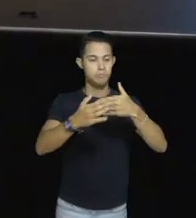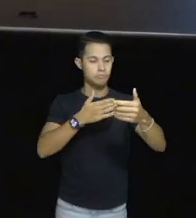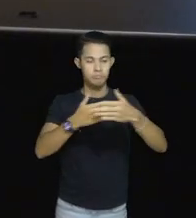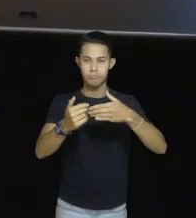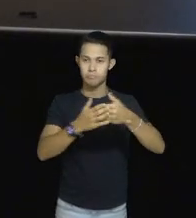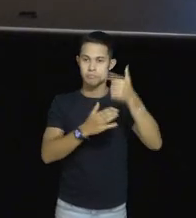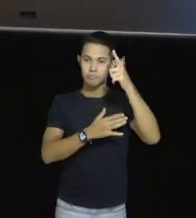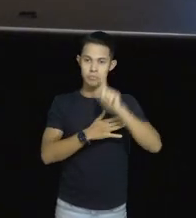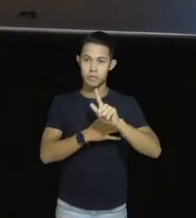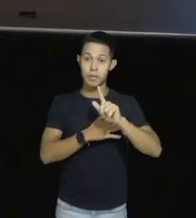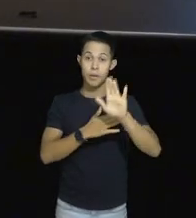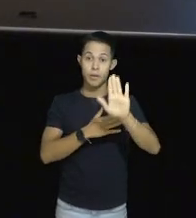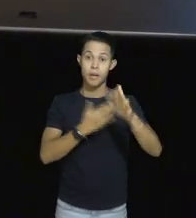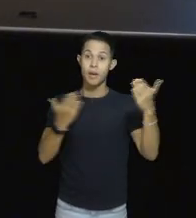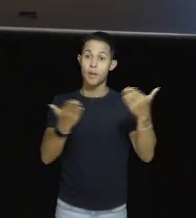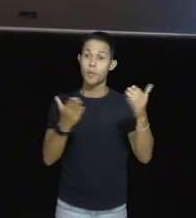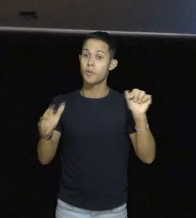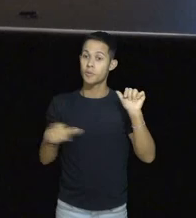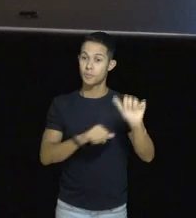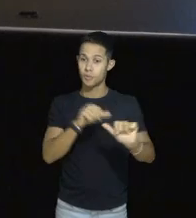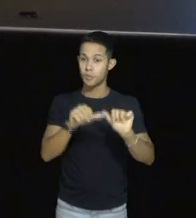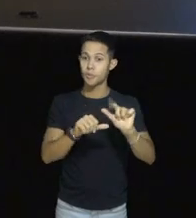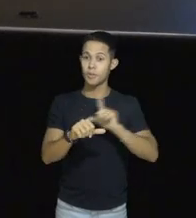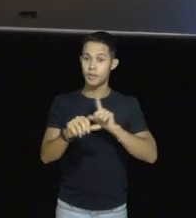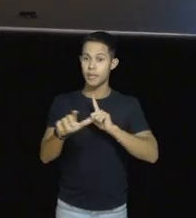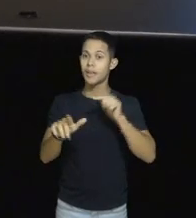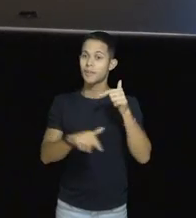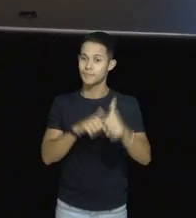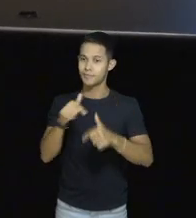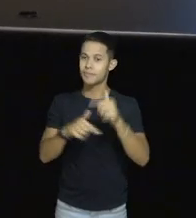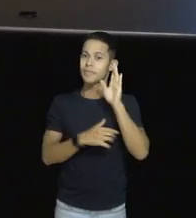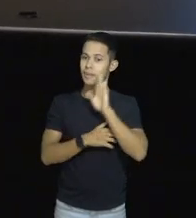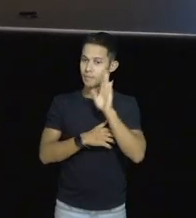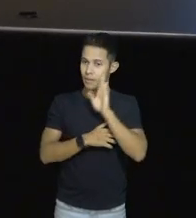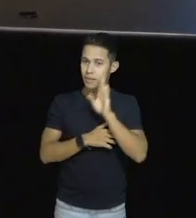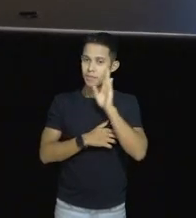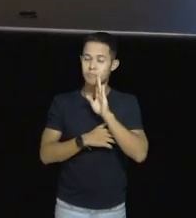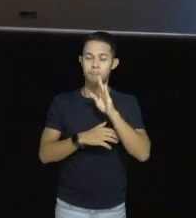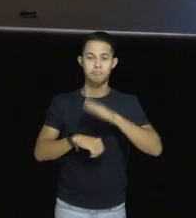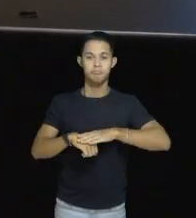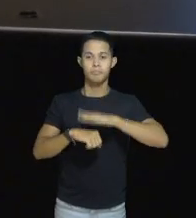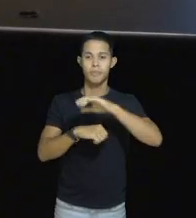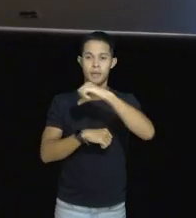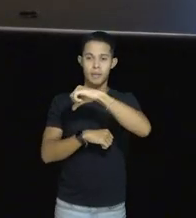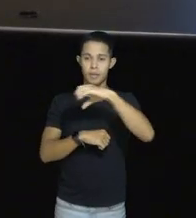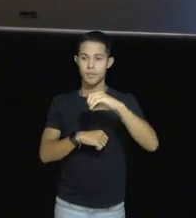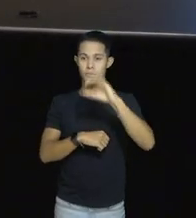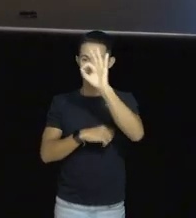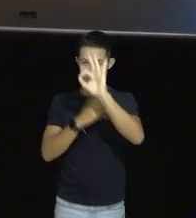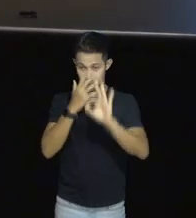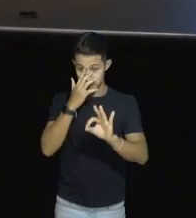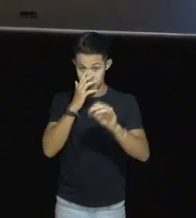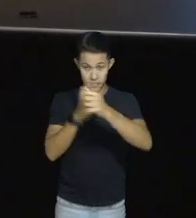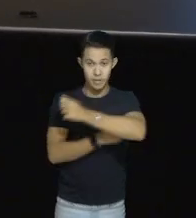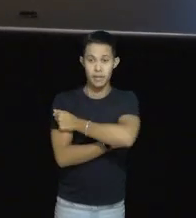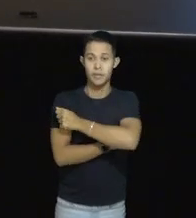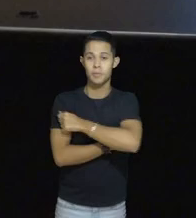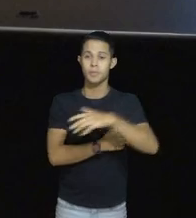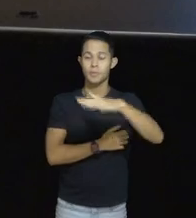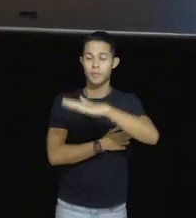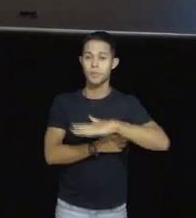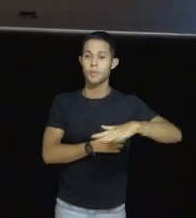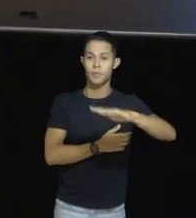tem um trabalho bastante legal quanto a isso. Então, mais de 90% dos nossos alunos são encaminhados para avaliação